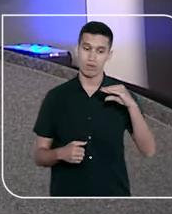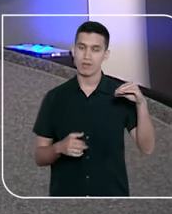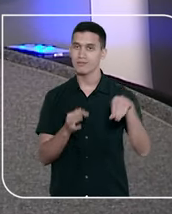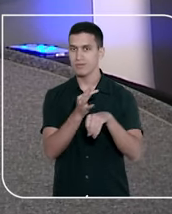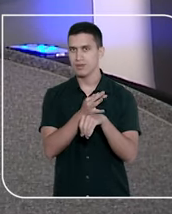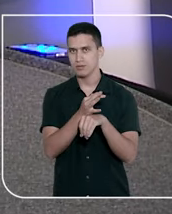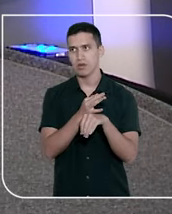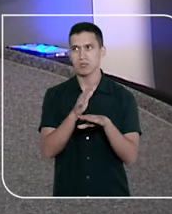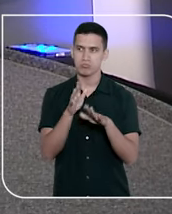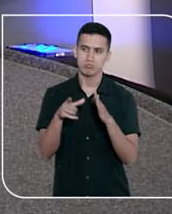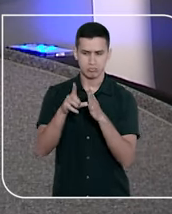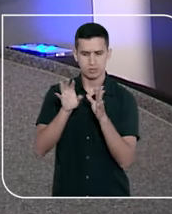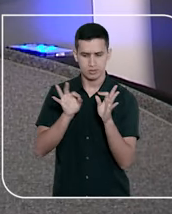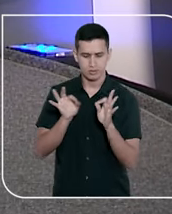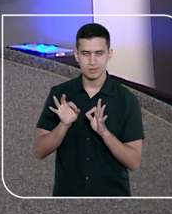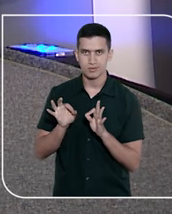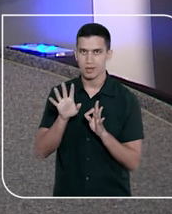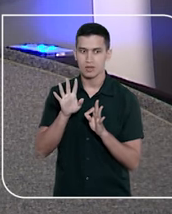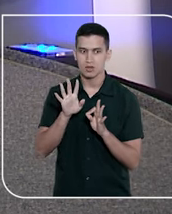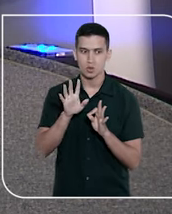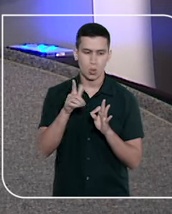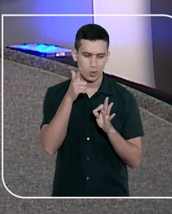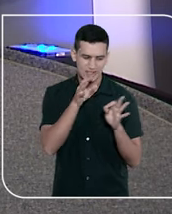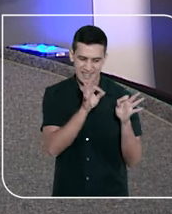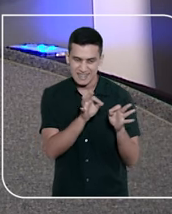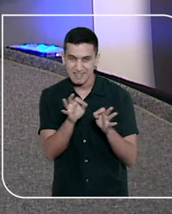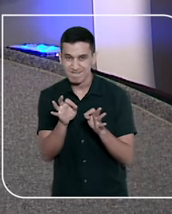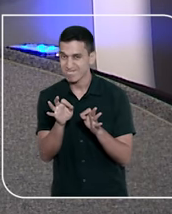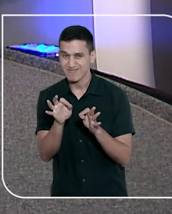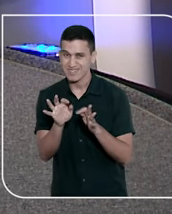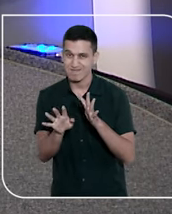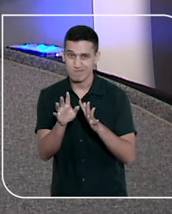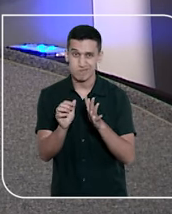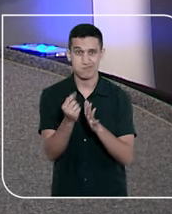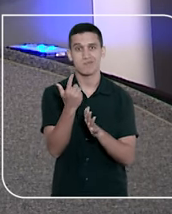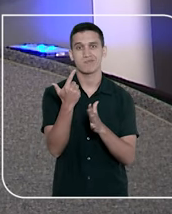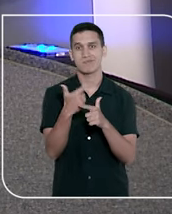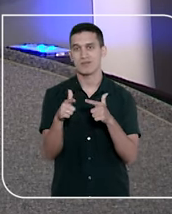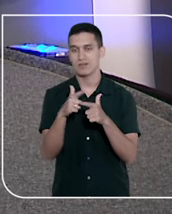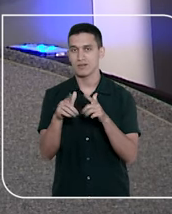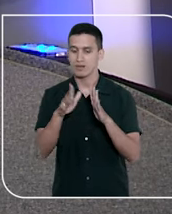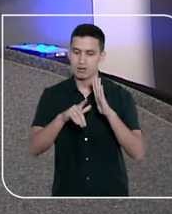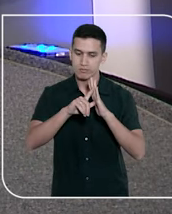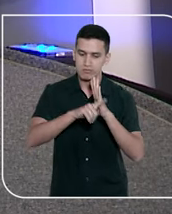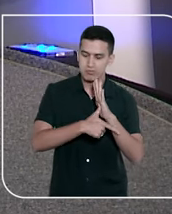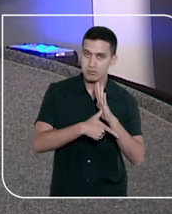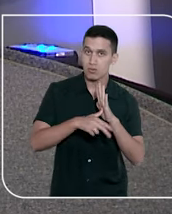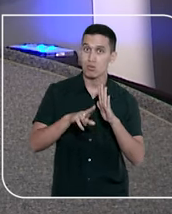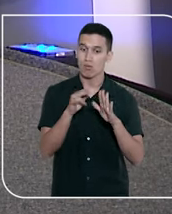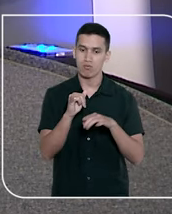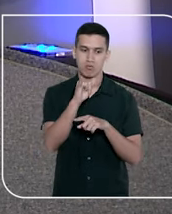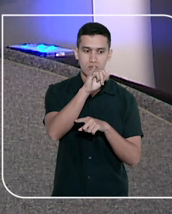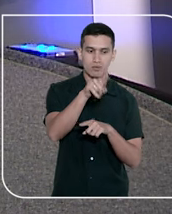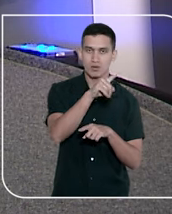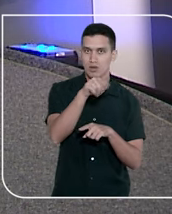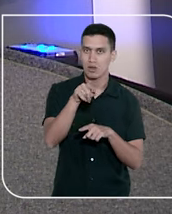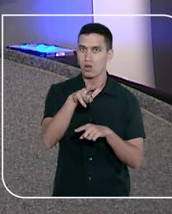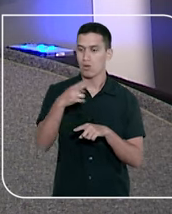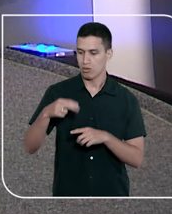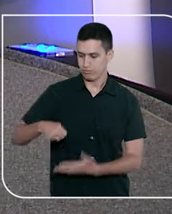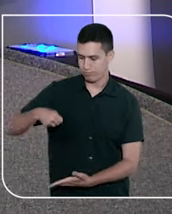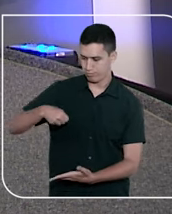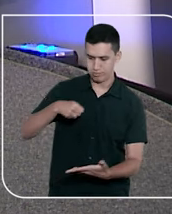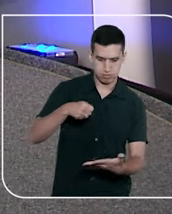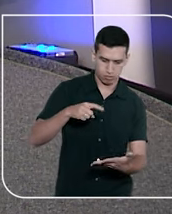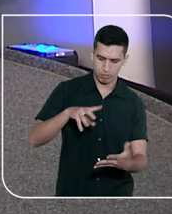são bem planejadas, né? Mas nem tudo sai como previsto. Desde o atraso ou o cancelamento de voo, a mala extraviada, até falhas